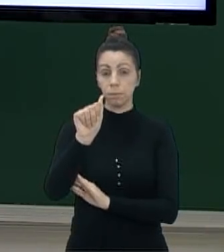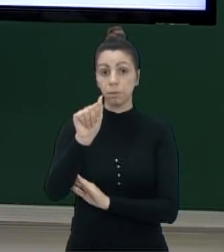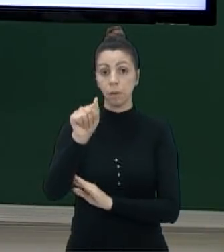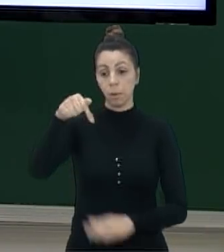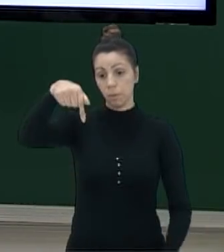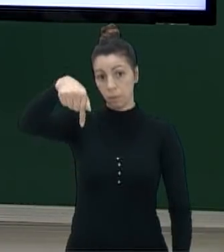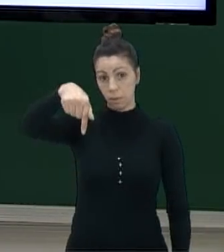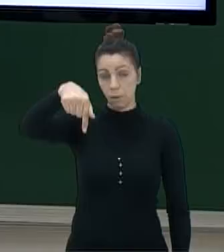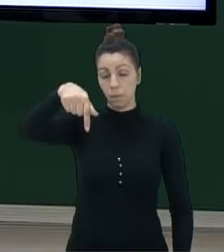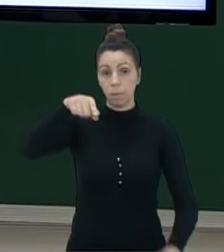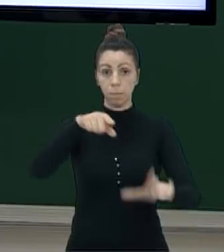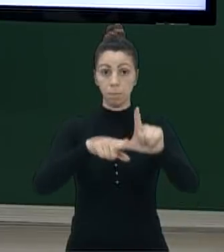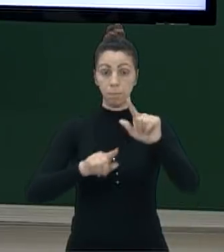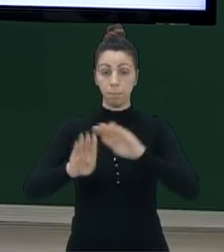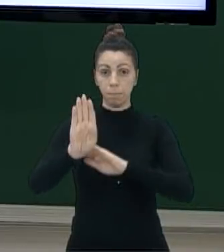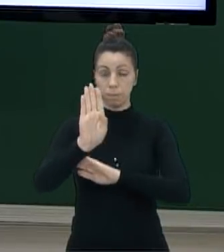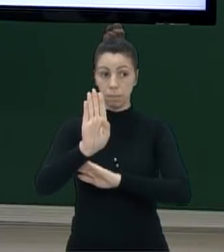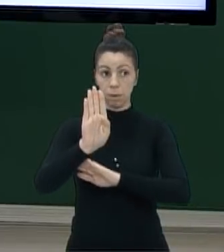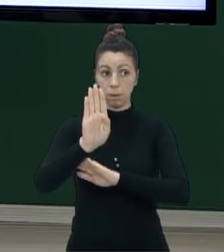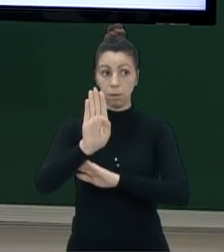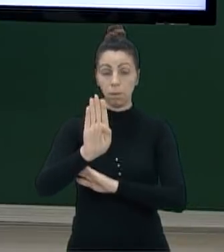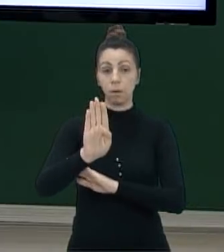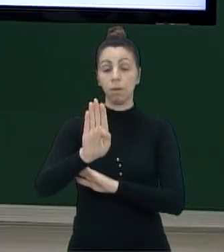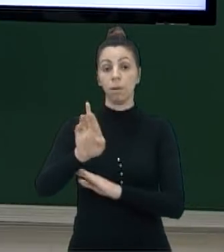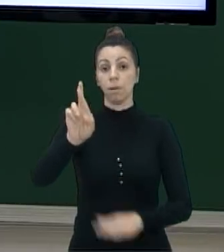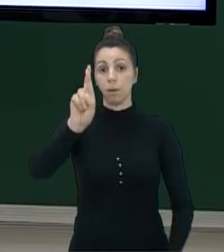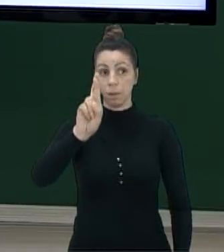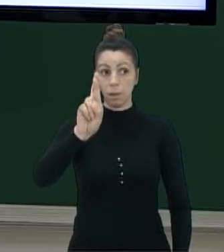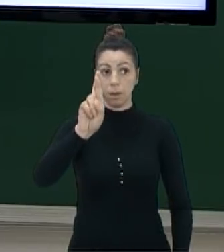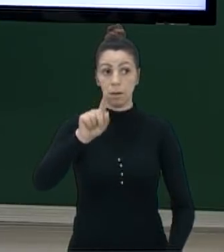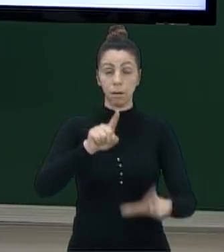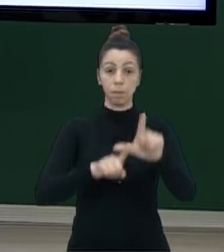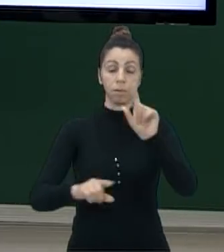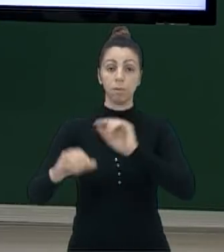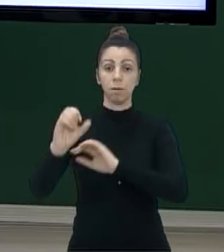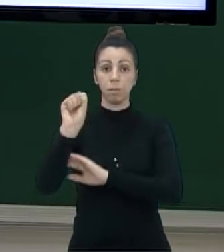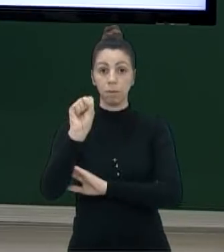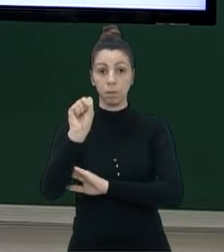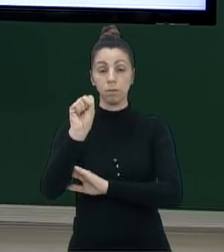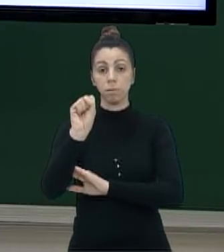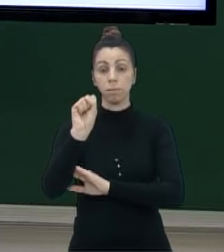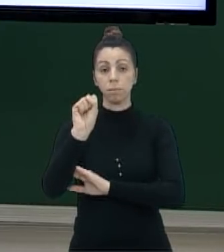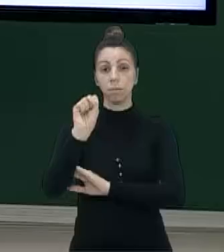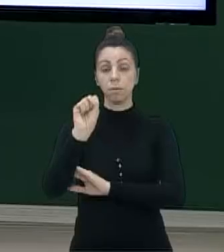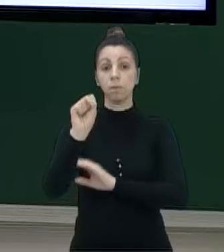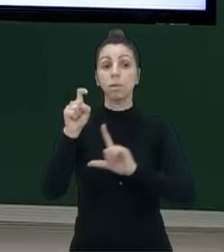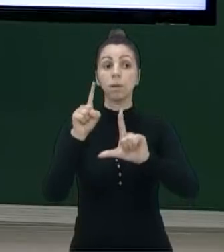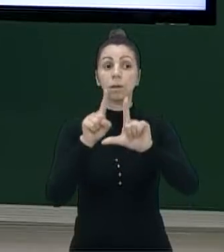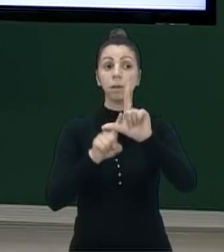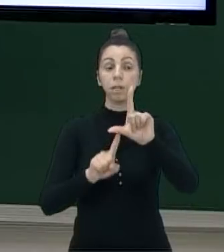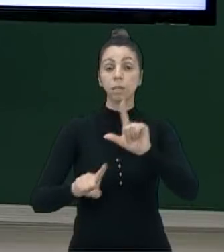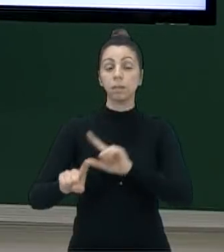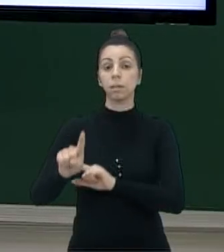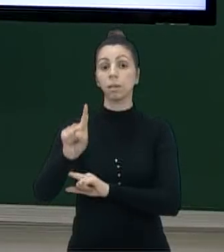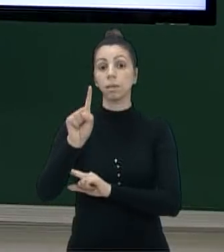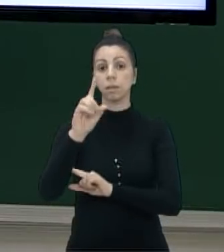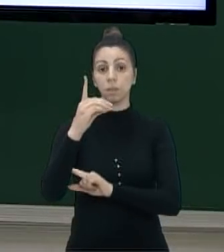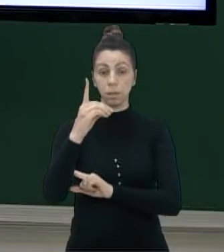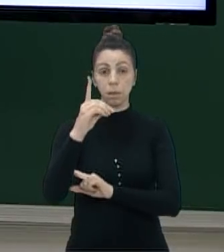Q, B, ponto R, C, ponto S e o D, ponto